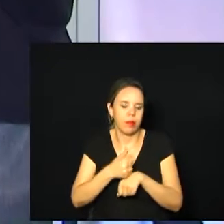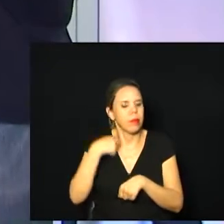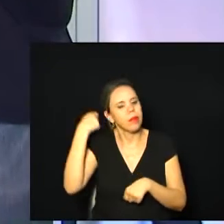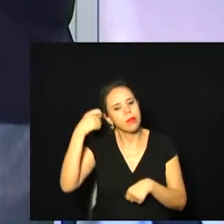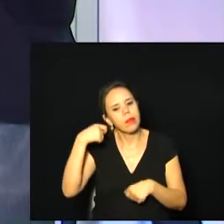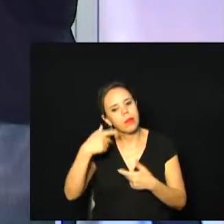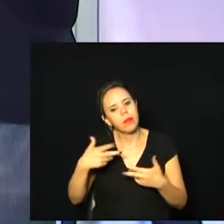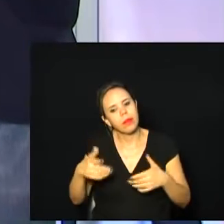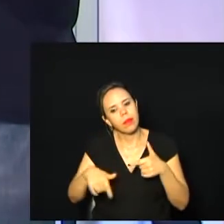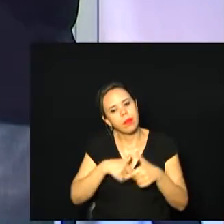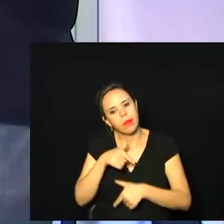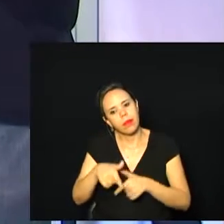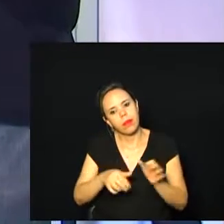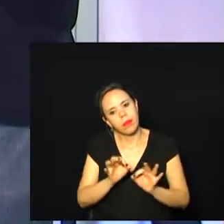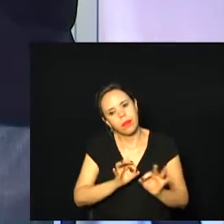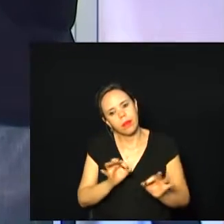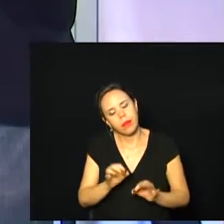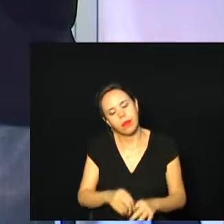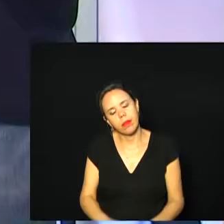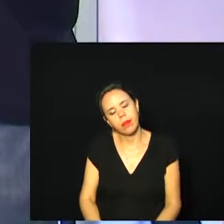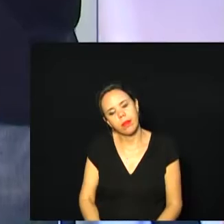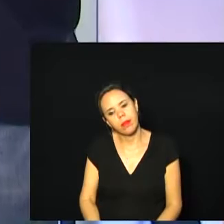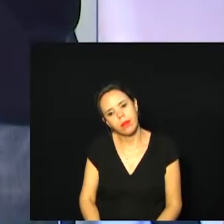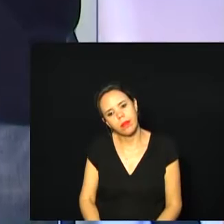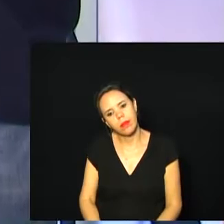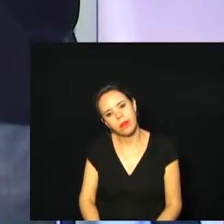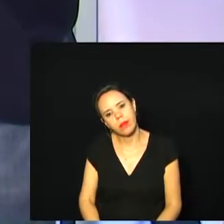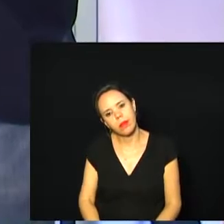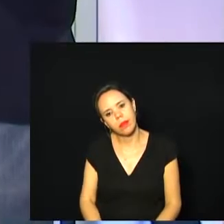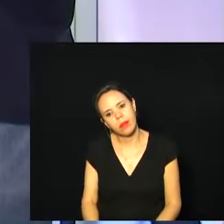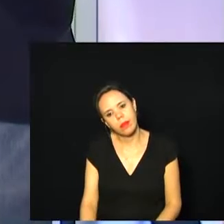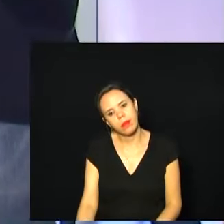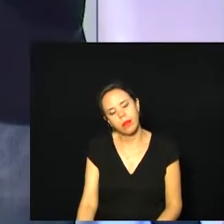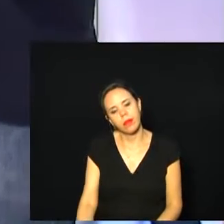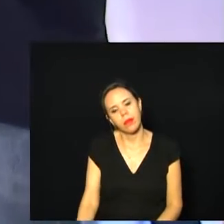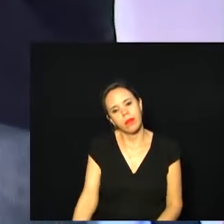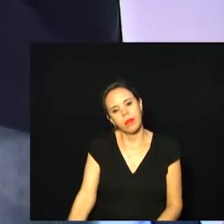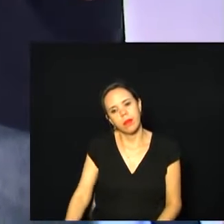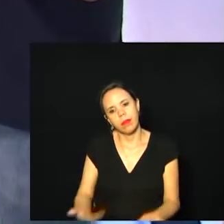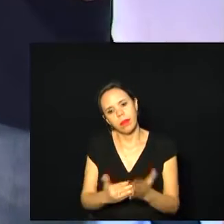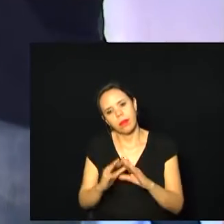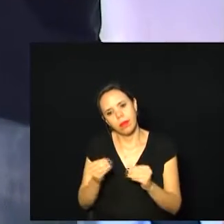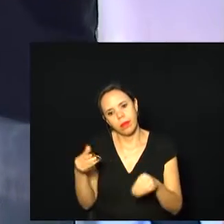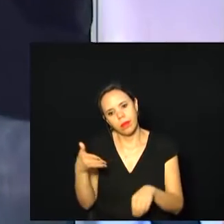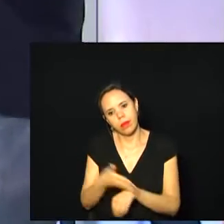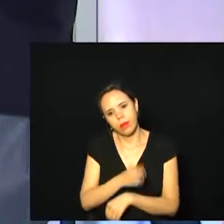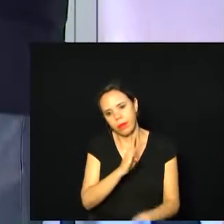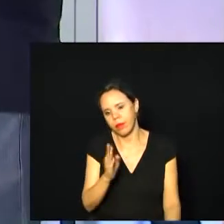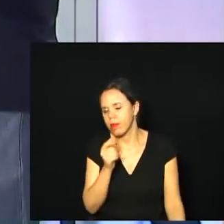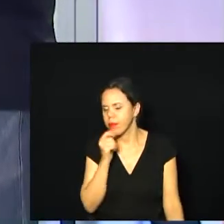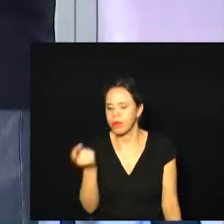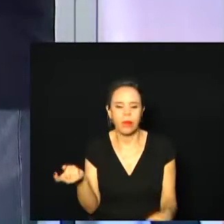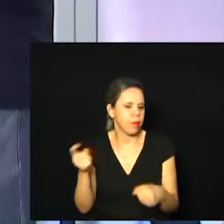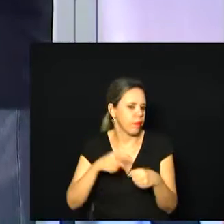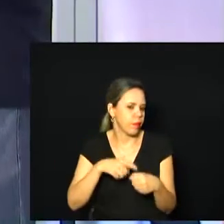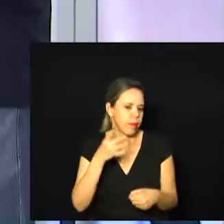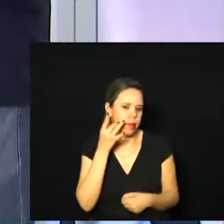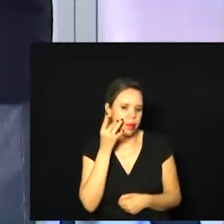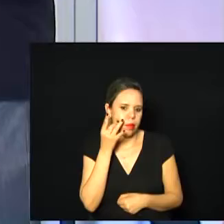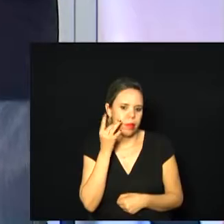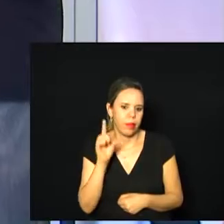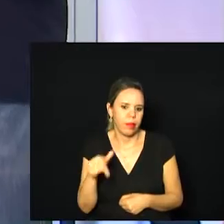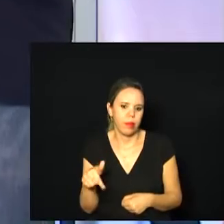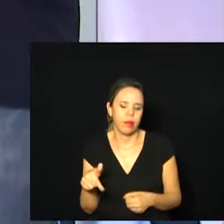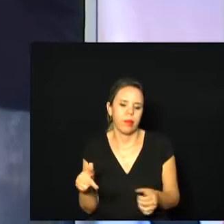estamos trabalhando nesse planejamento do uso do espaço. Vem bastante escola visitar aqui a biblioteca? Então, nós não retomamos ainda, né,